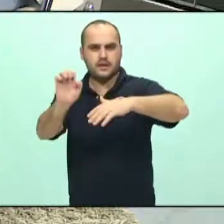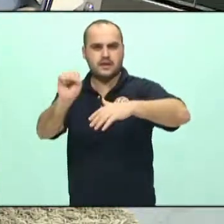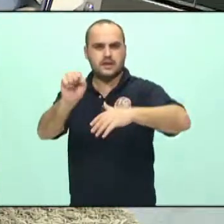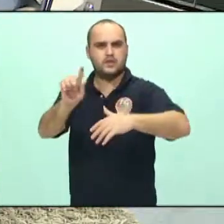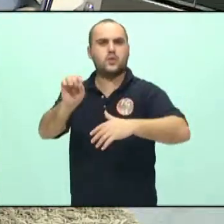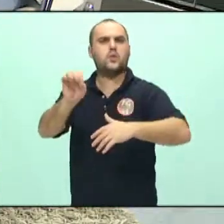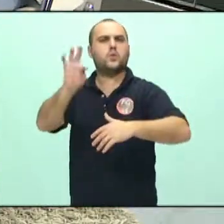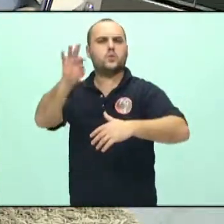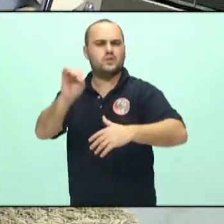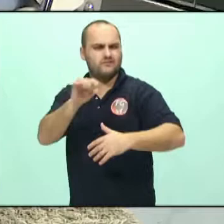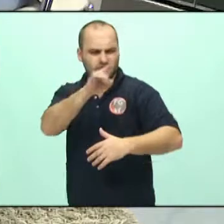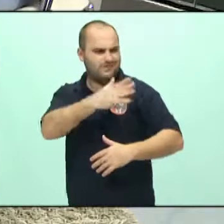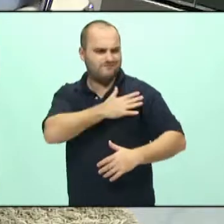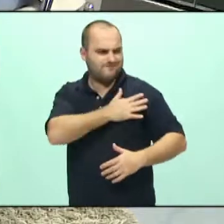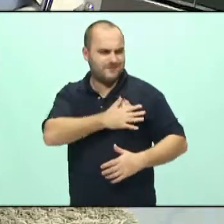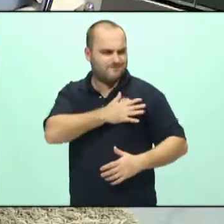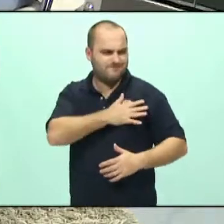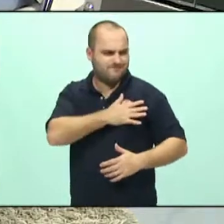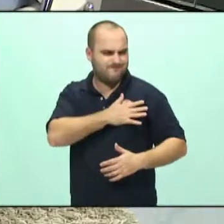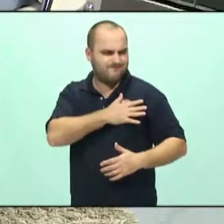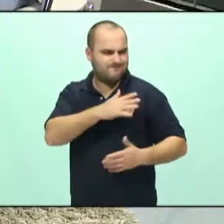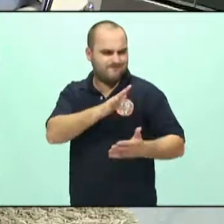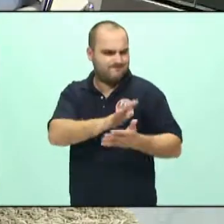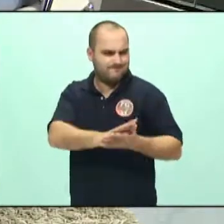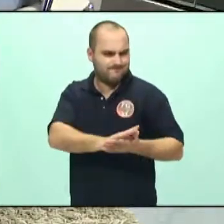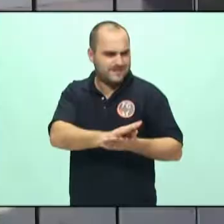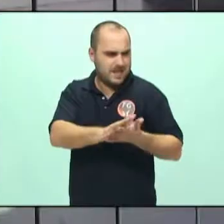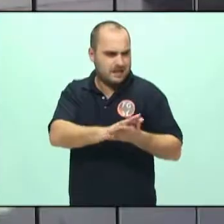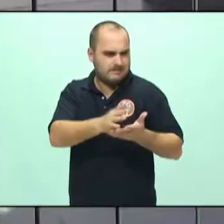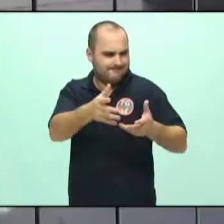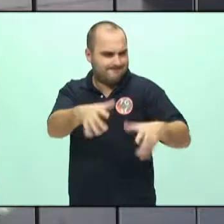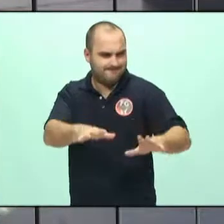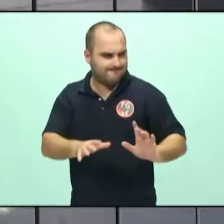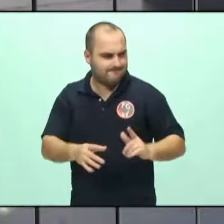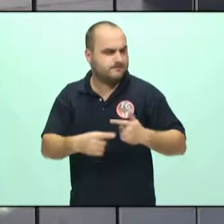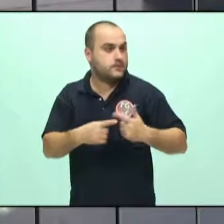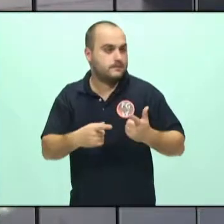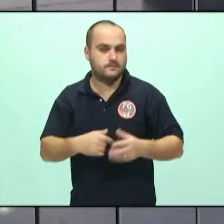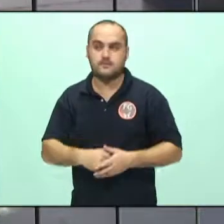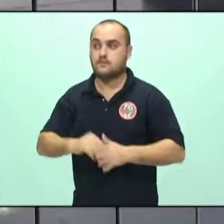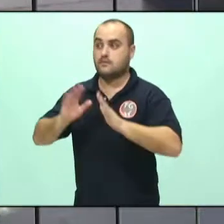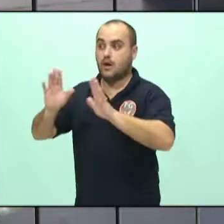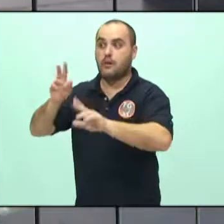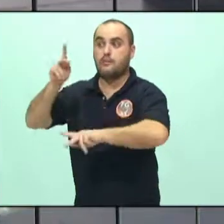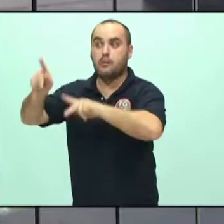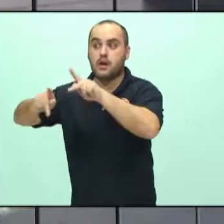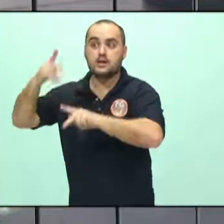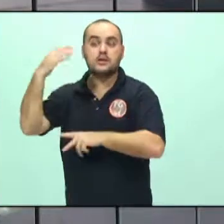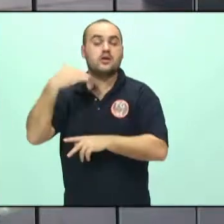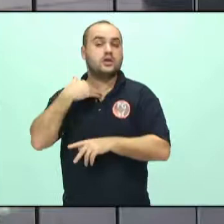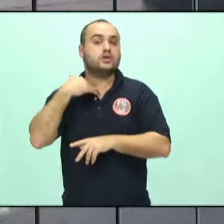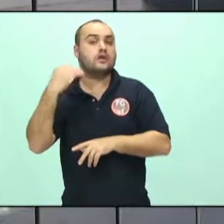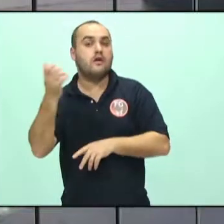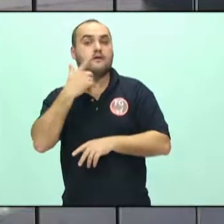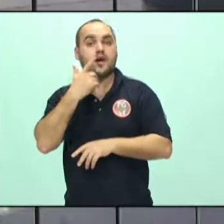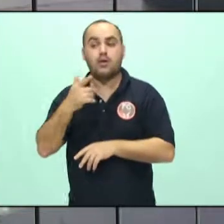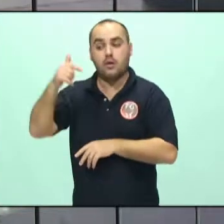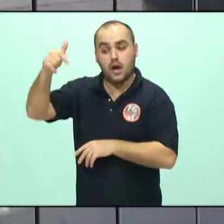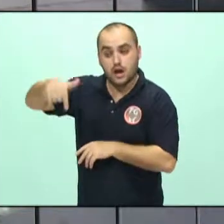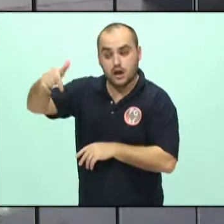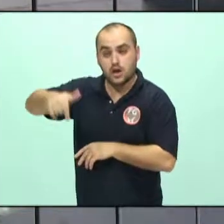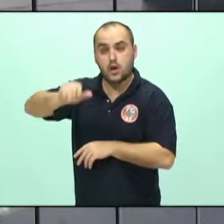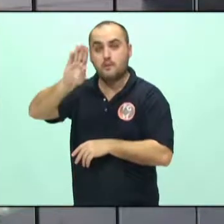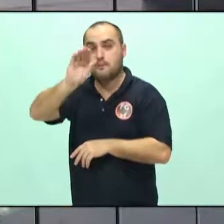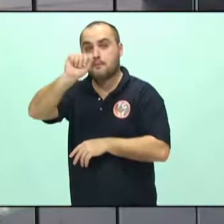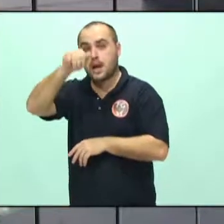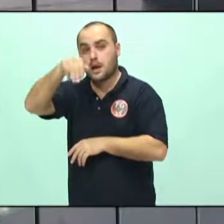Por quê? O que está acontecendo? Carlos Antônio, nós somos servidores do povo. O povo nos chamou e disse, vereador, está abandonado aqui no